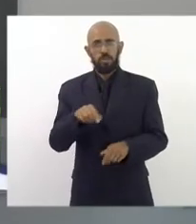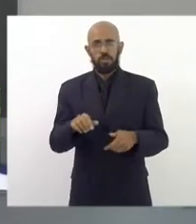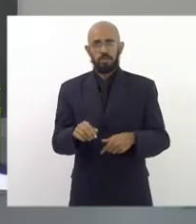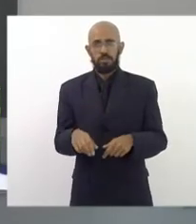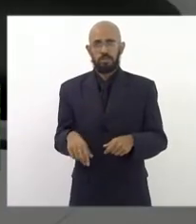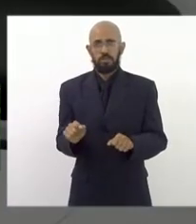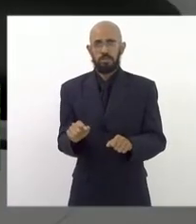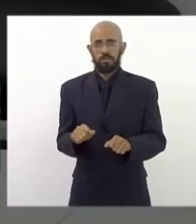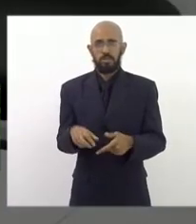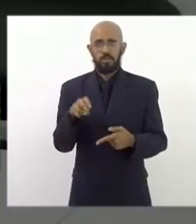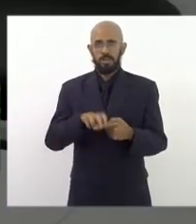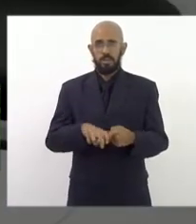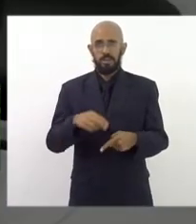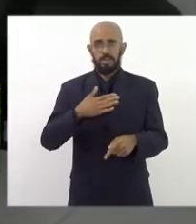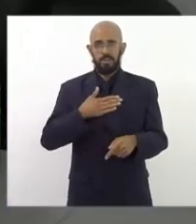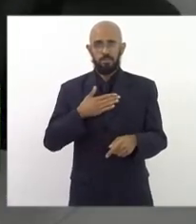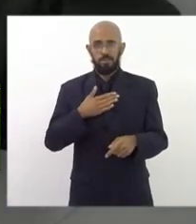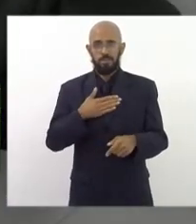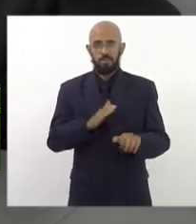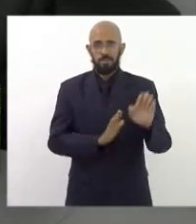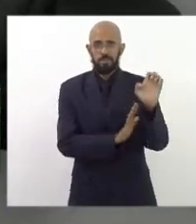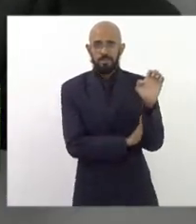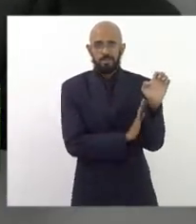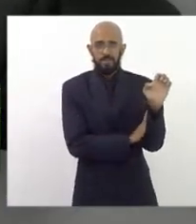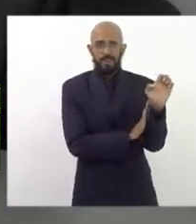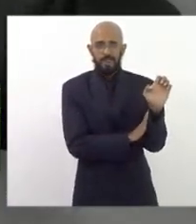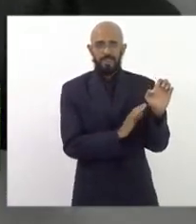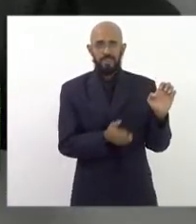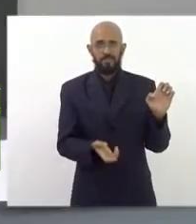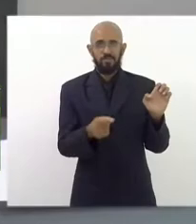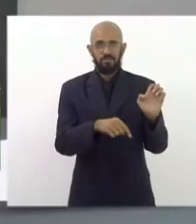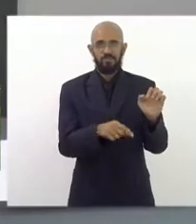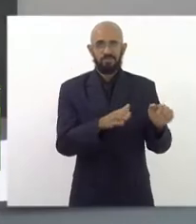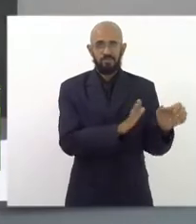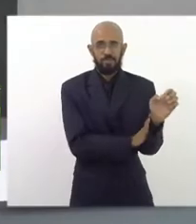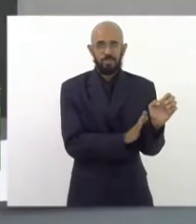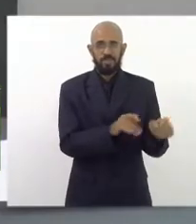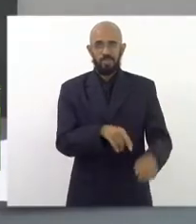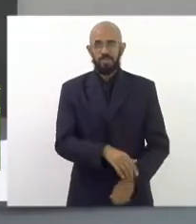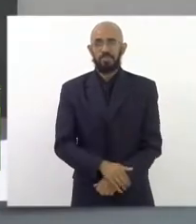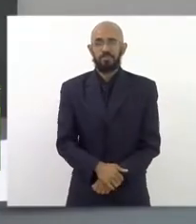minha esquerda, não tem que ser aqui à minha esquerda.